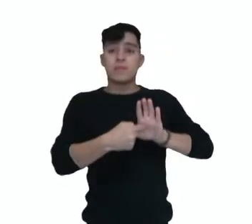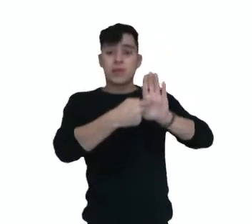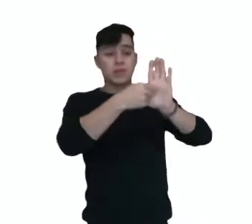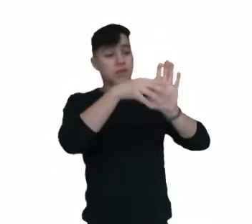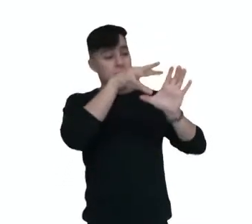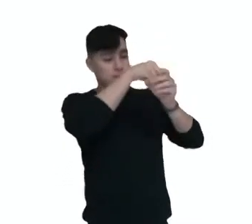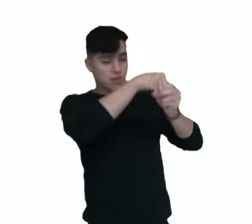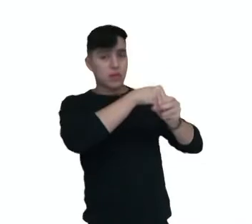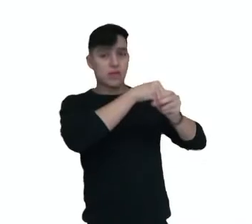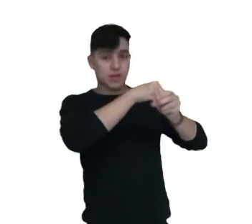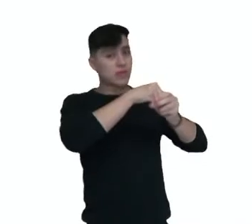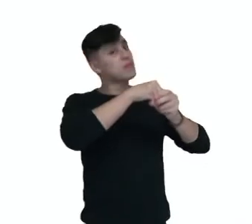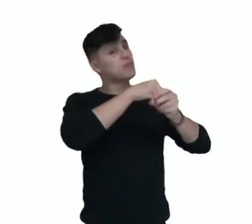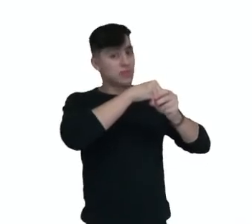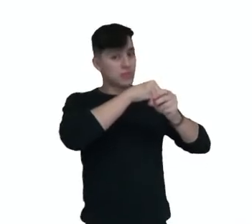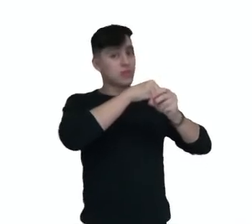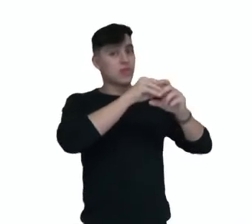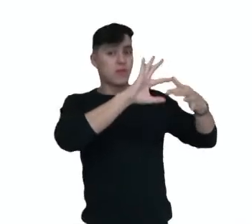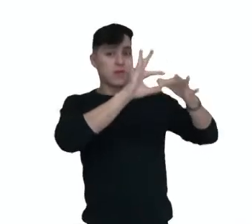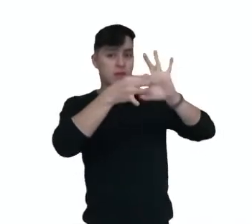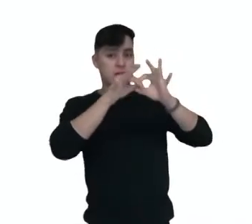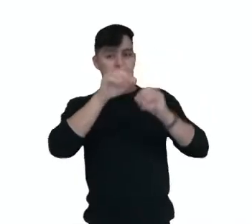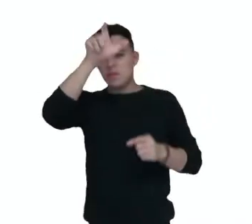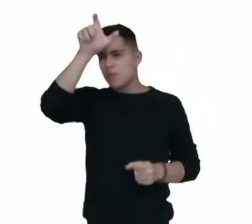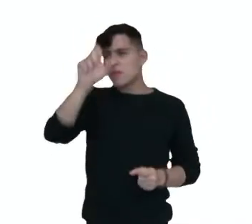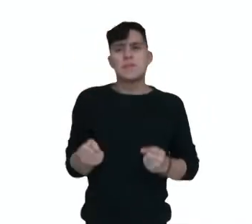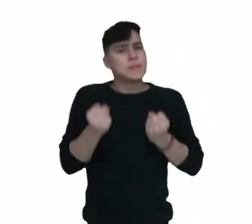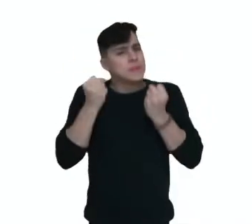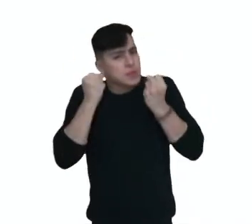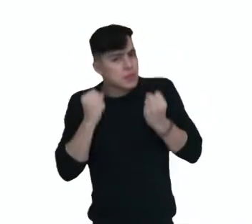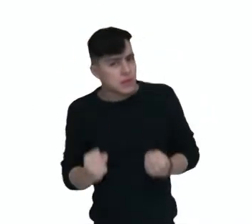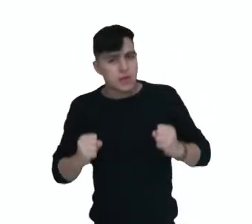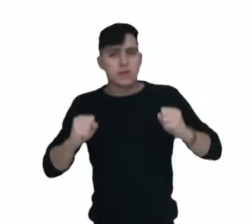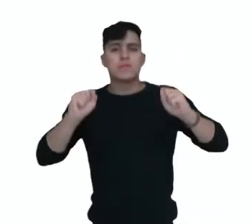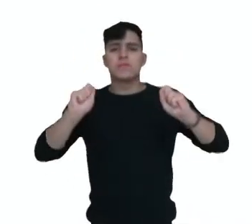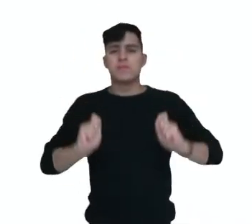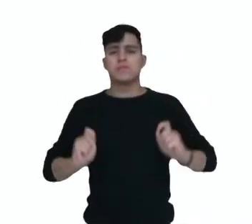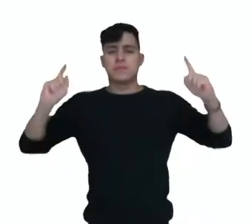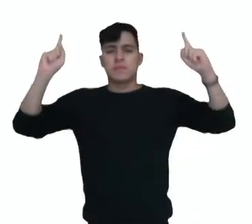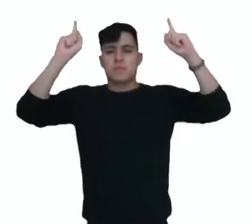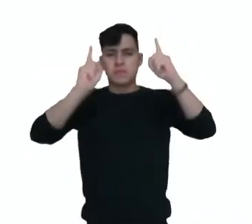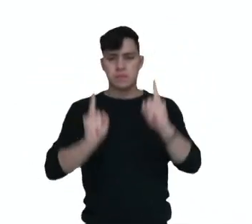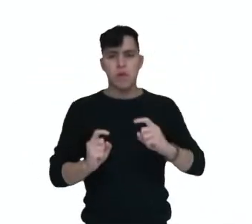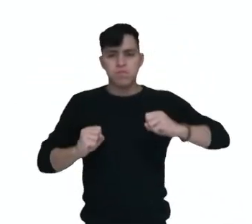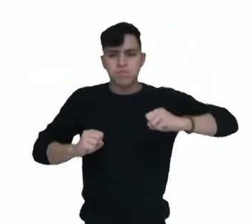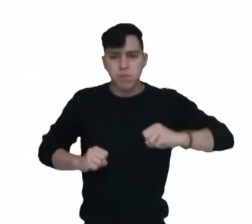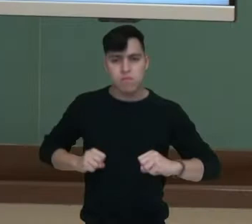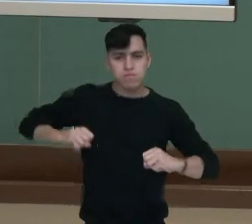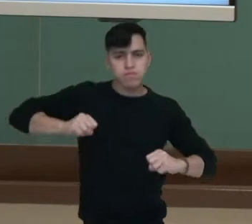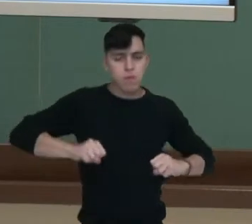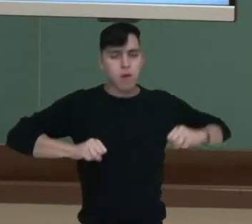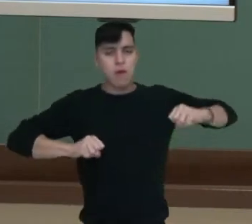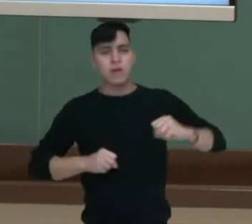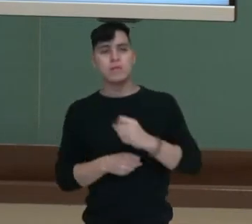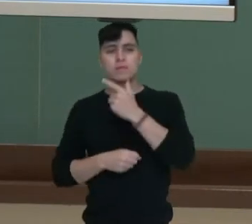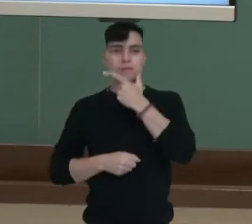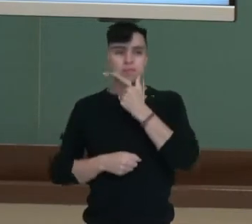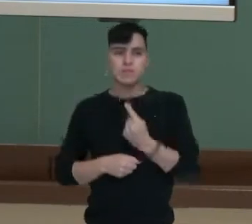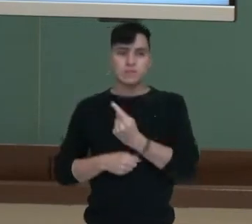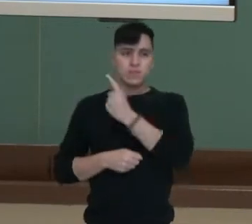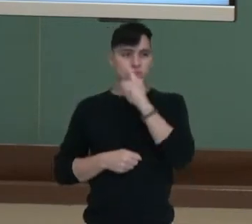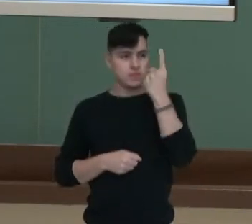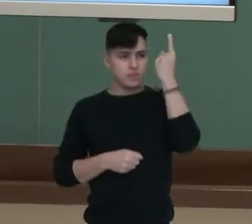categoria super pesada. Então, só as pessoas que eram pesadas que podiam fazer essa luta. O primeiro medalhista de ouro foi o alemão Karl